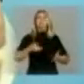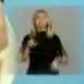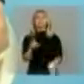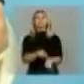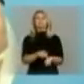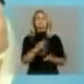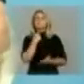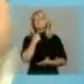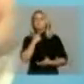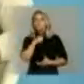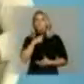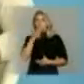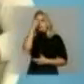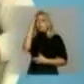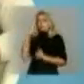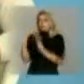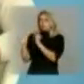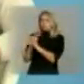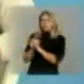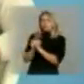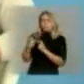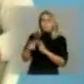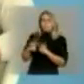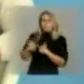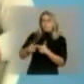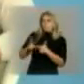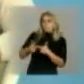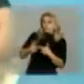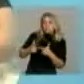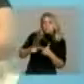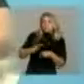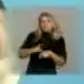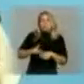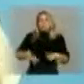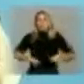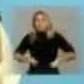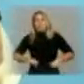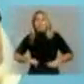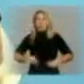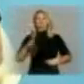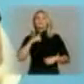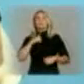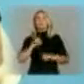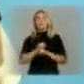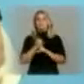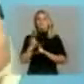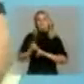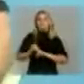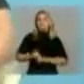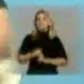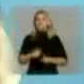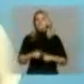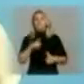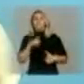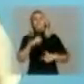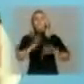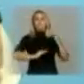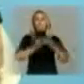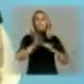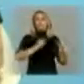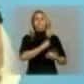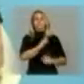ter pessoas que são, por serem vítimas de uma doença que é associada à qualidade de vida da população, que é